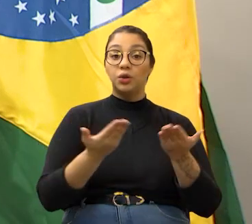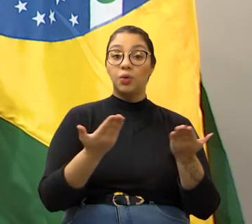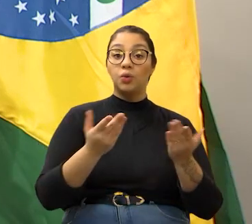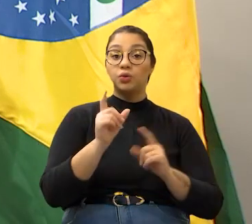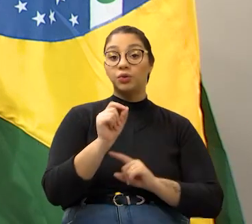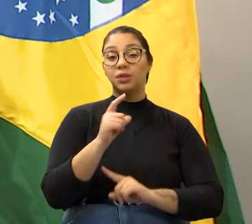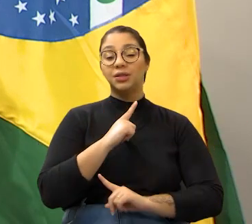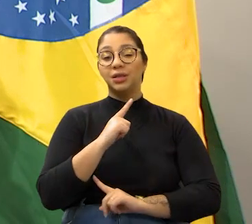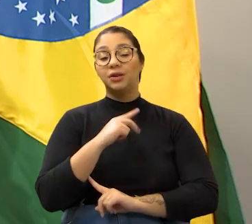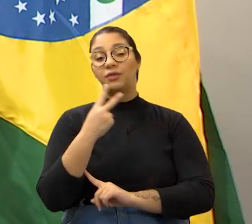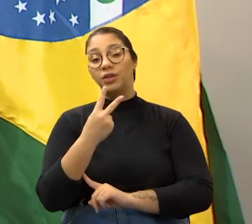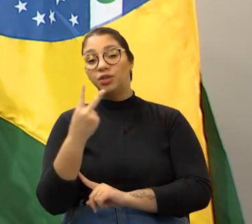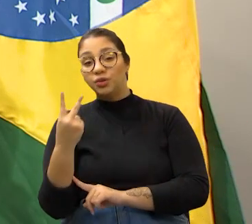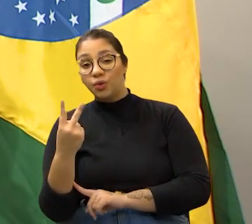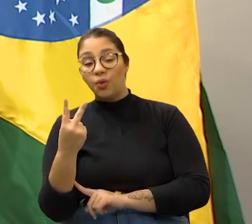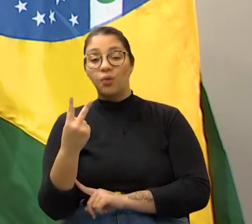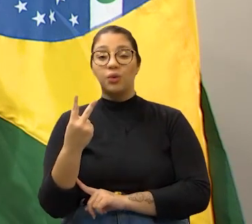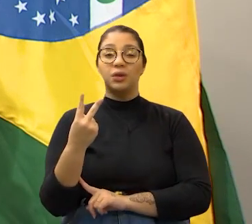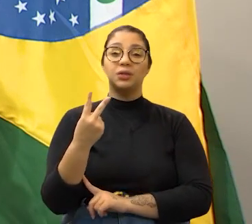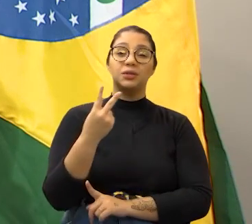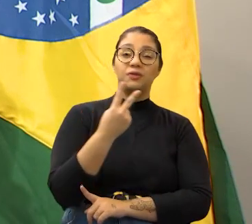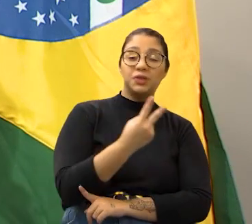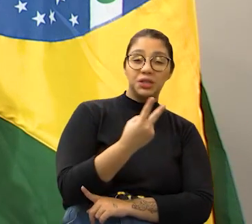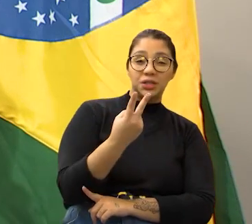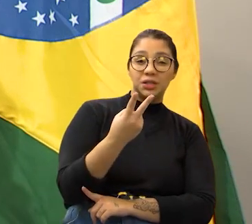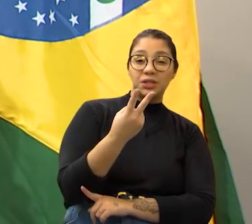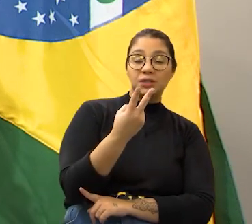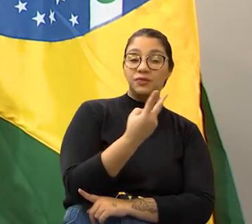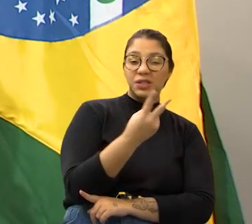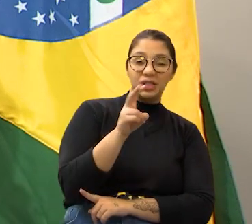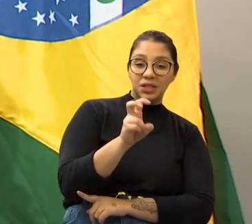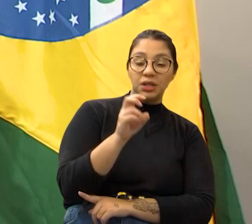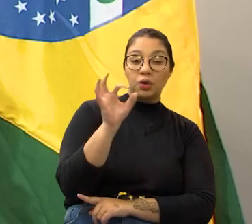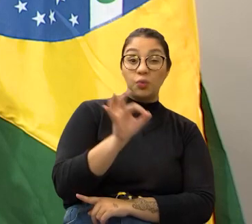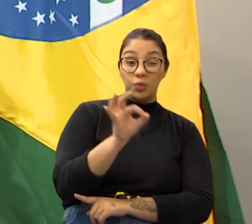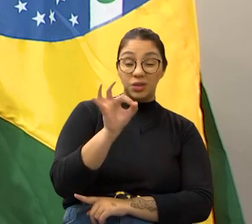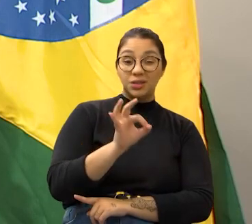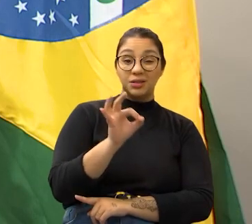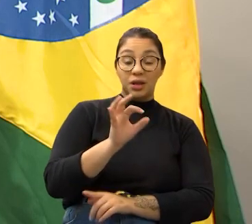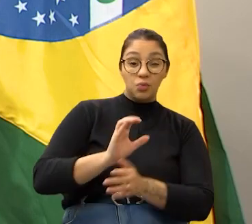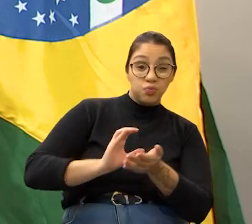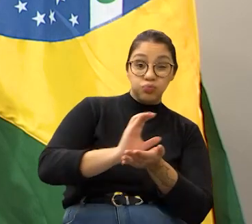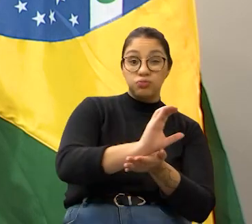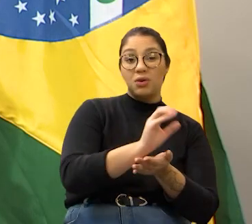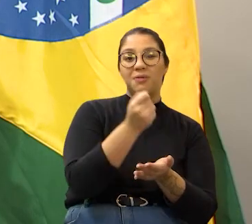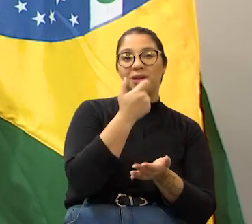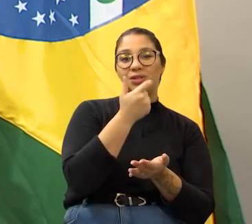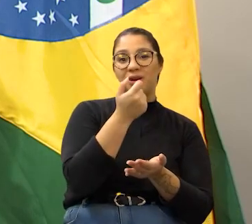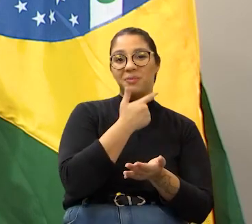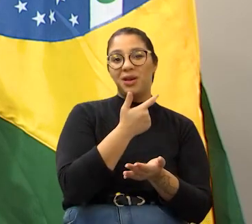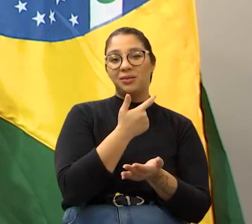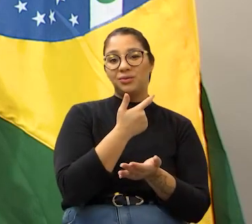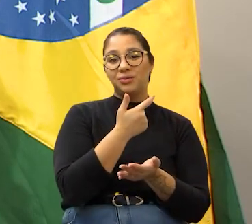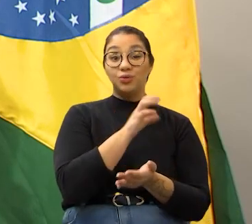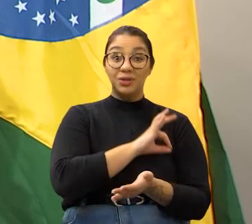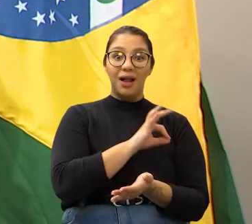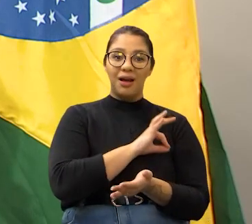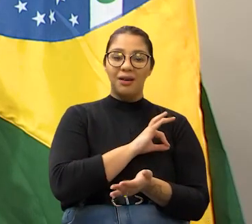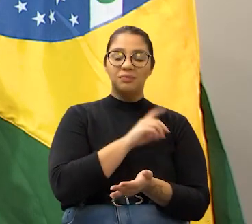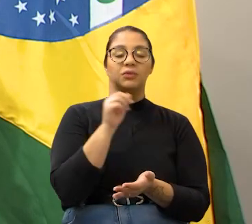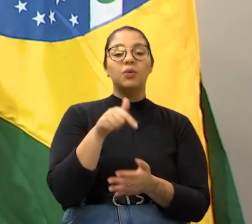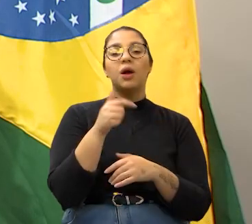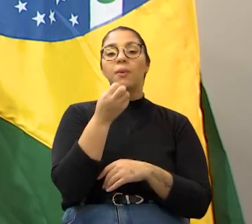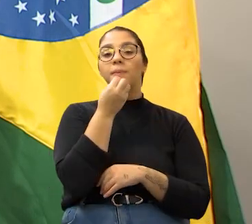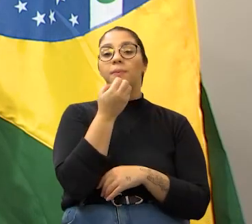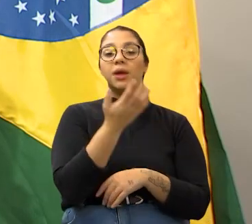que hoje consomem de 22% a 25% do seu salário com medicamentos, né?